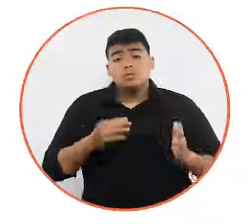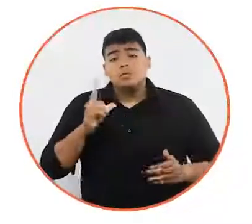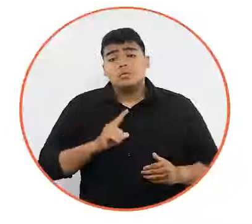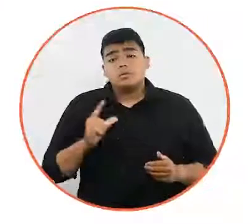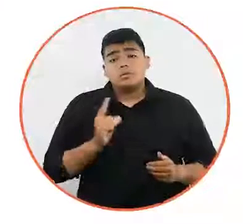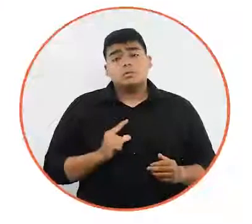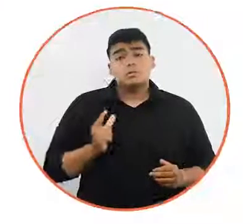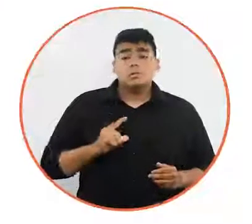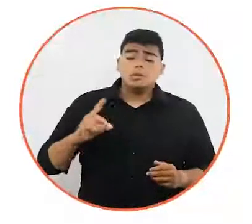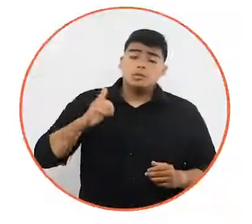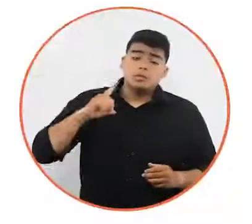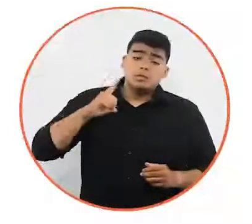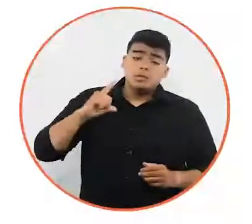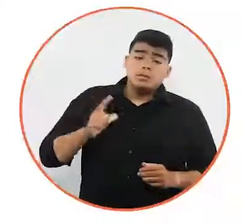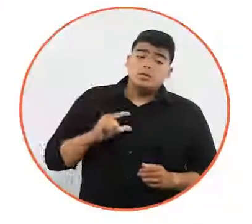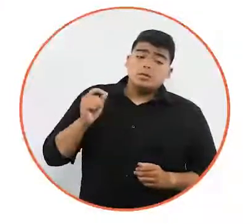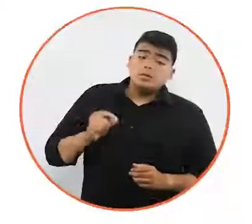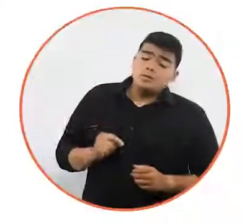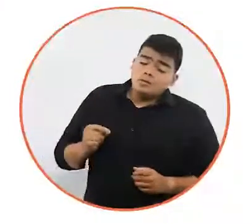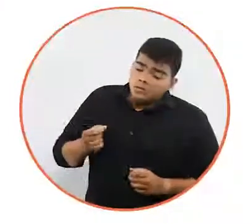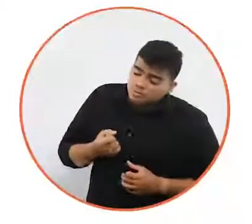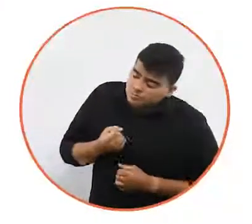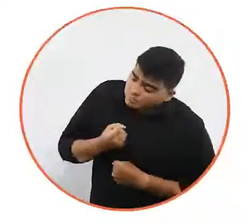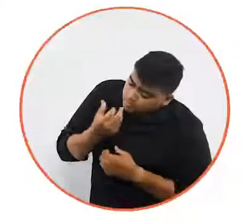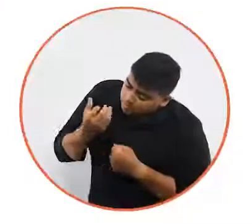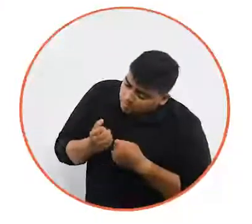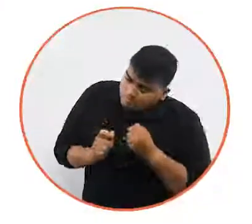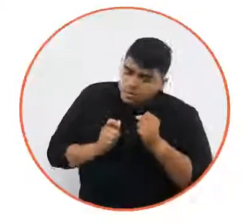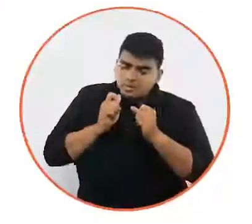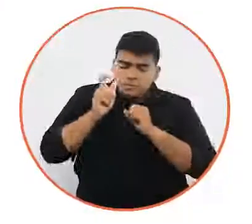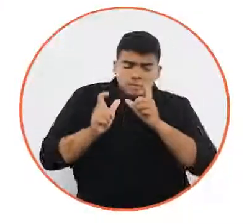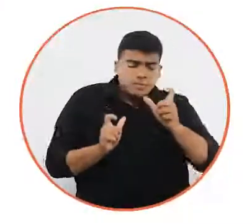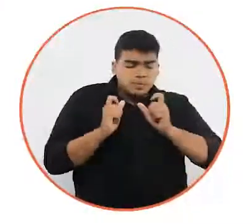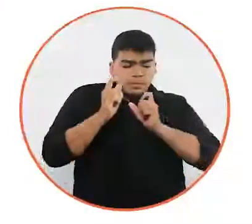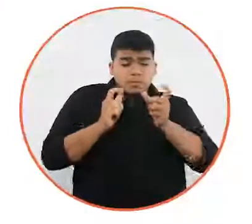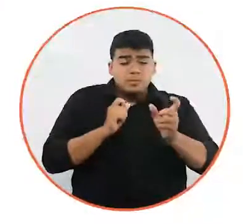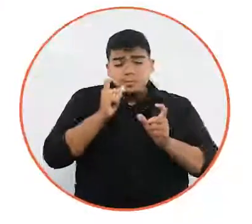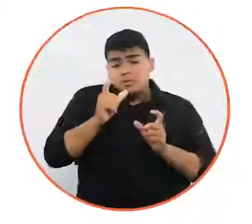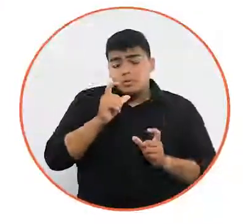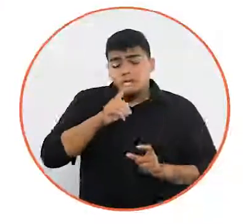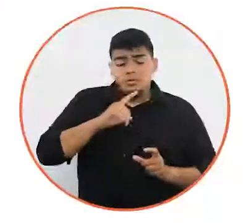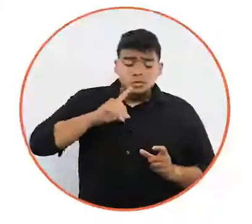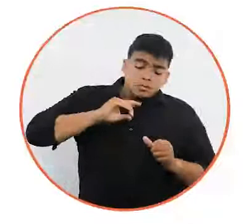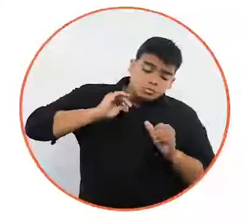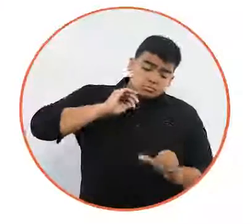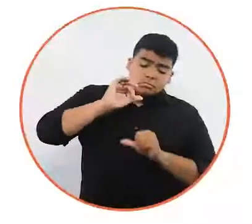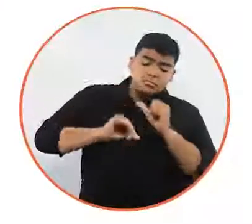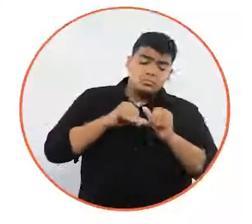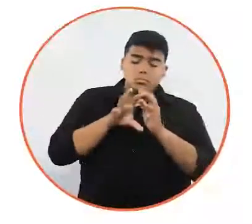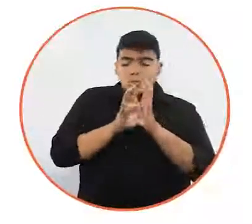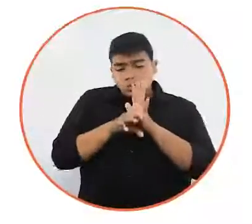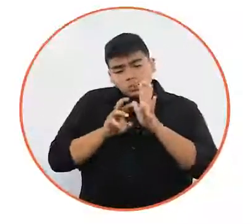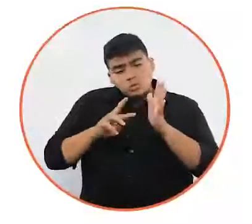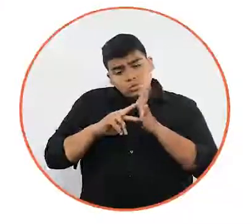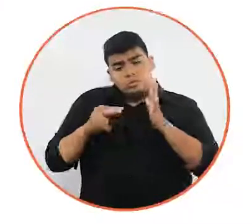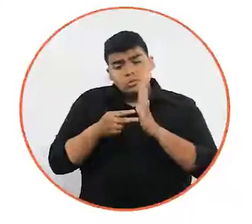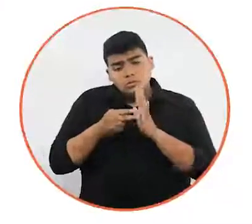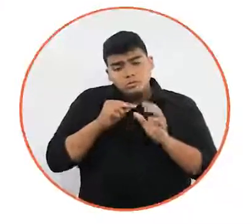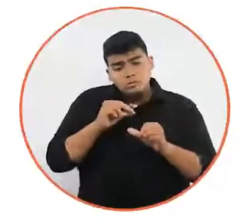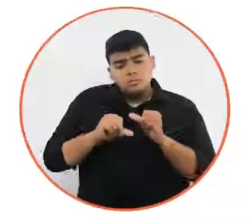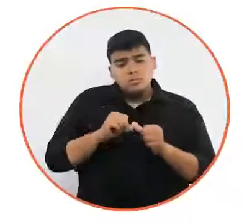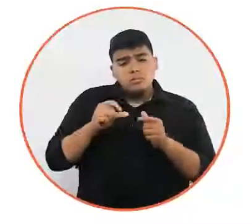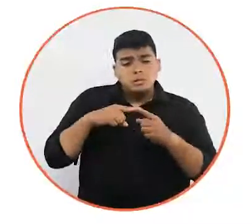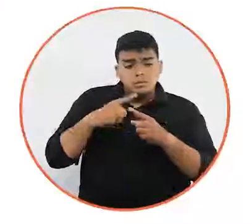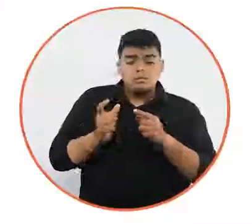seja, a produção literária tira as palavras do nada e recria, dá uma nova roupagem a essas palavras, organiza,